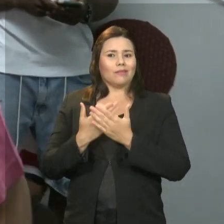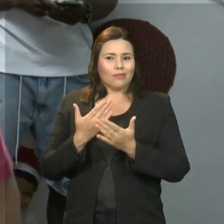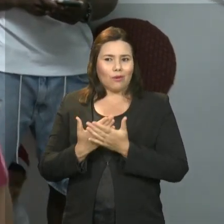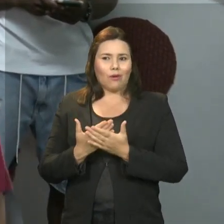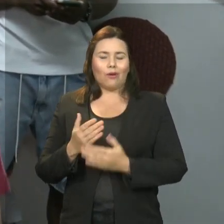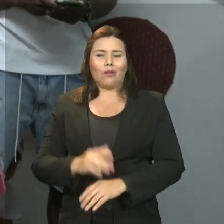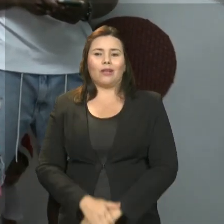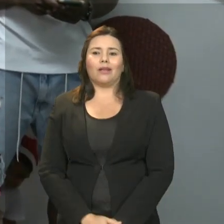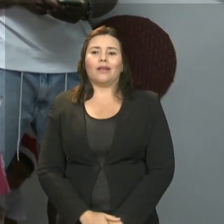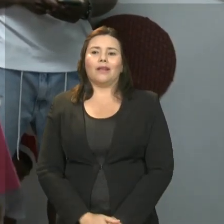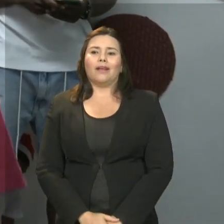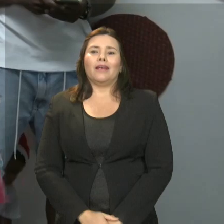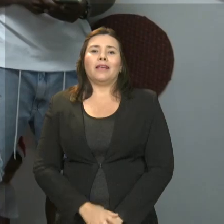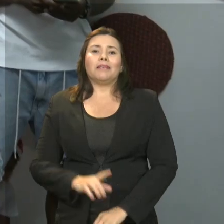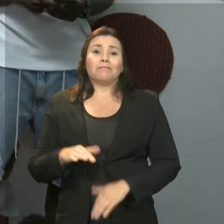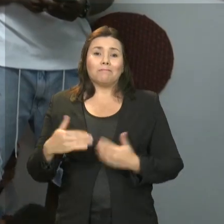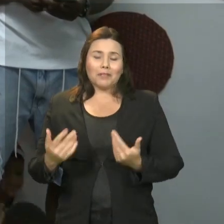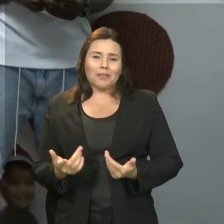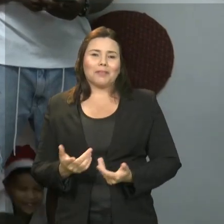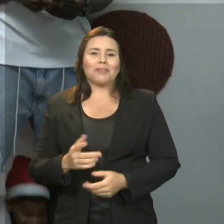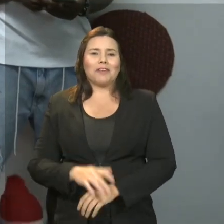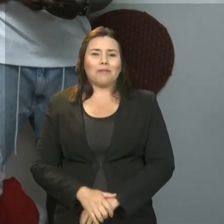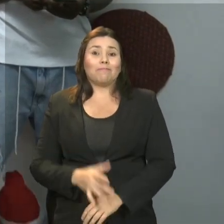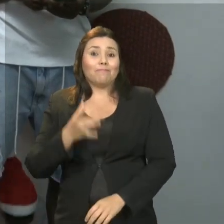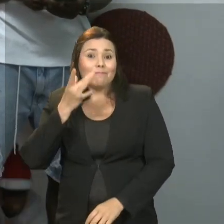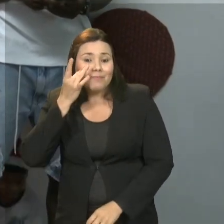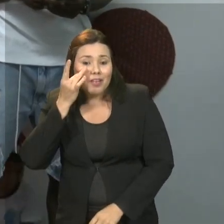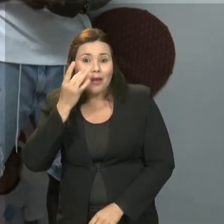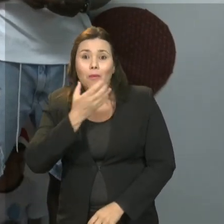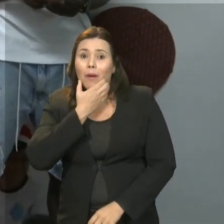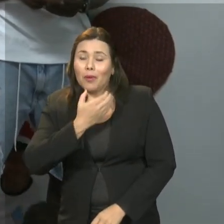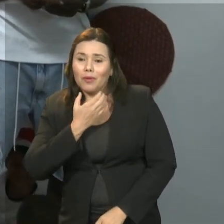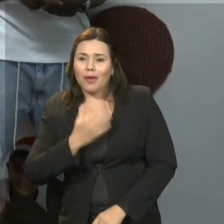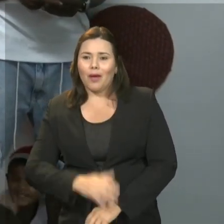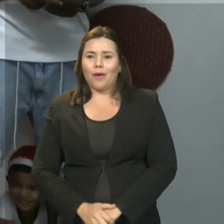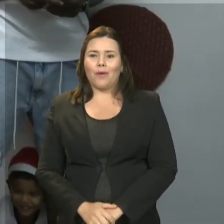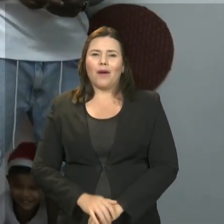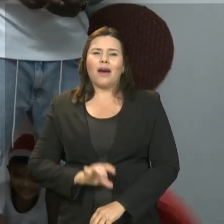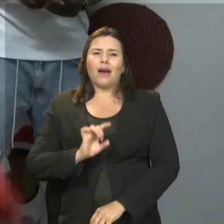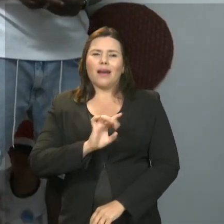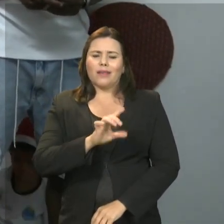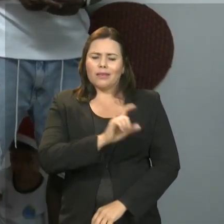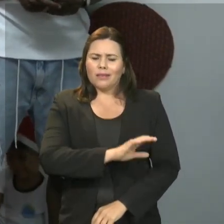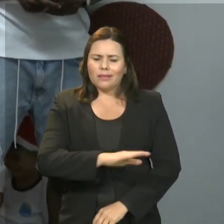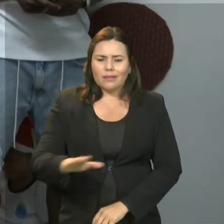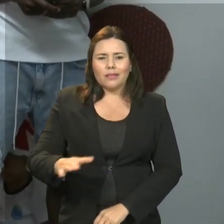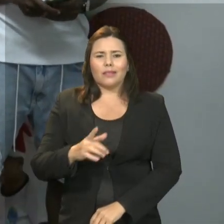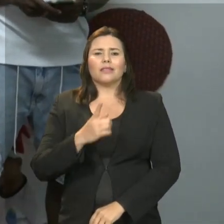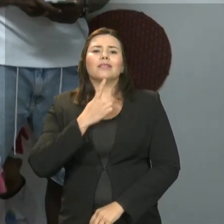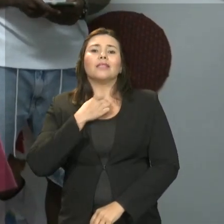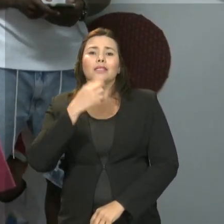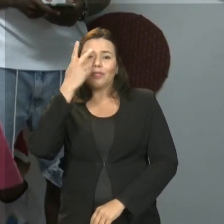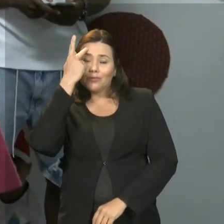momento especial que eles vão ver o Papai Noel de perto. Mas cada uma com seu desejo, seus